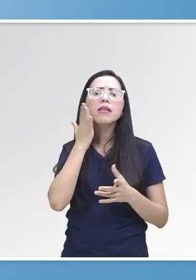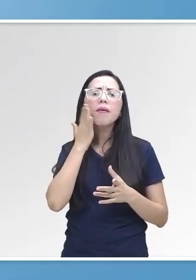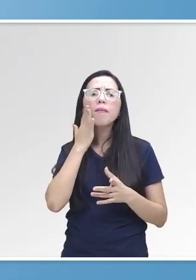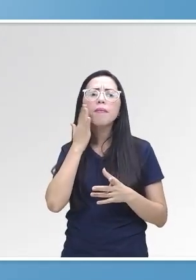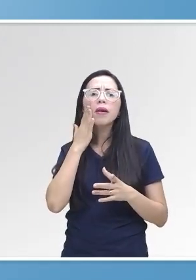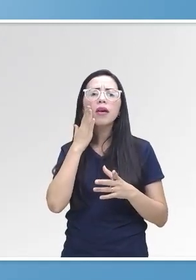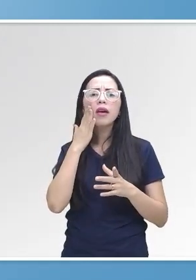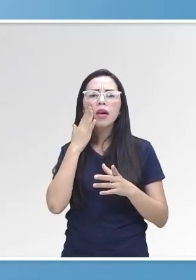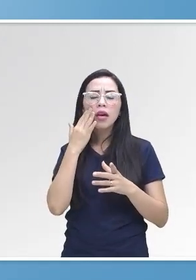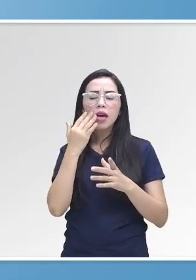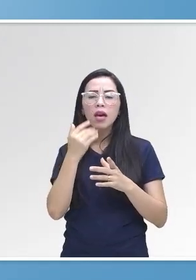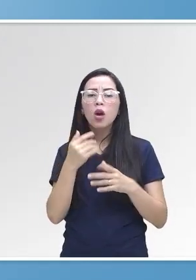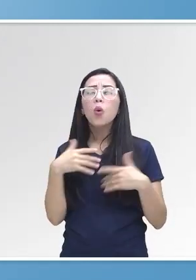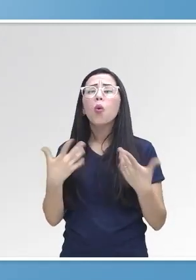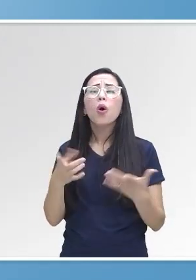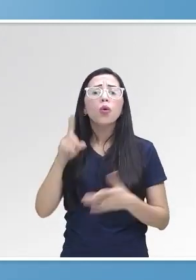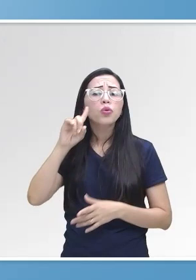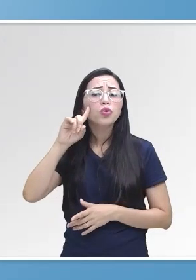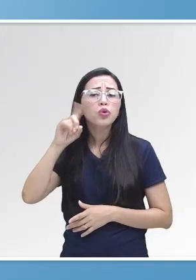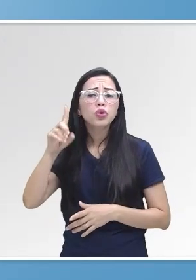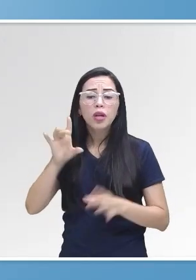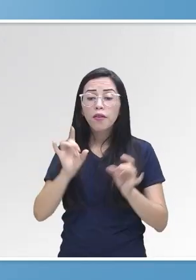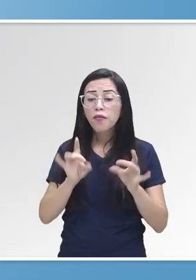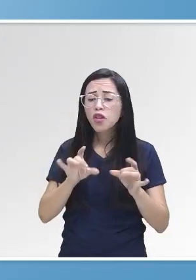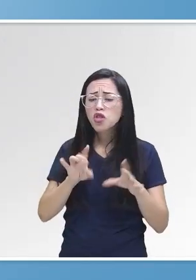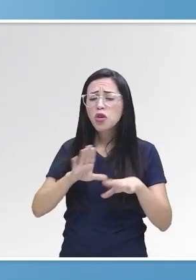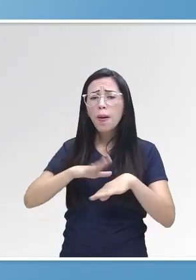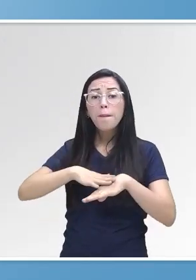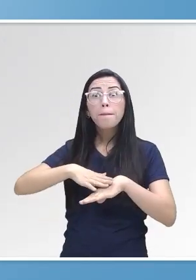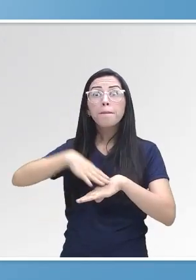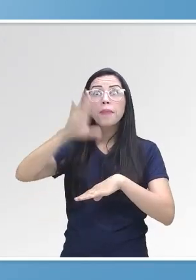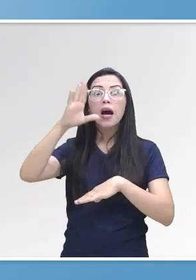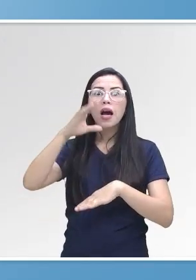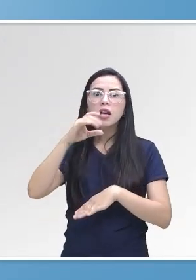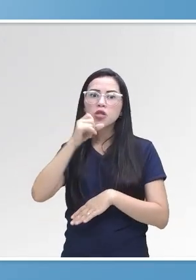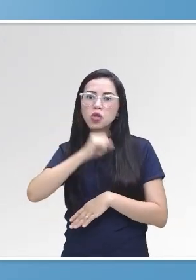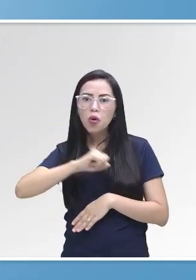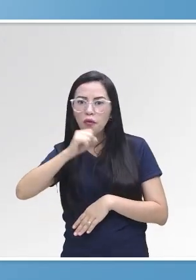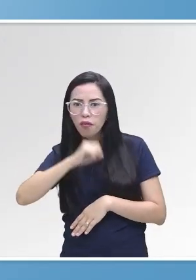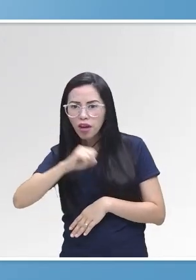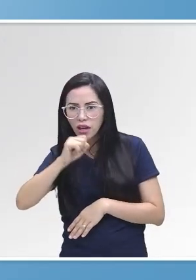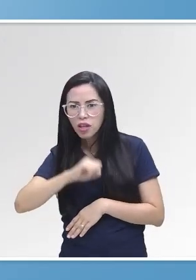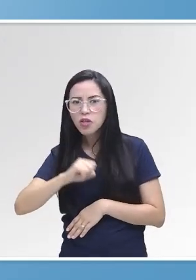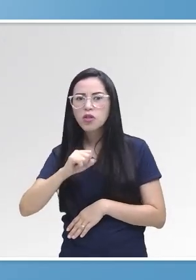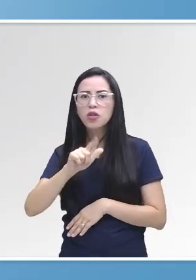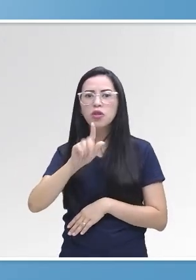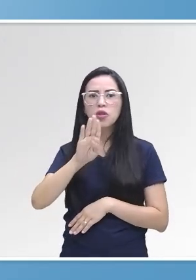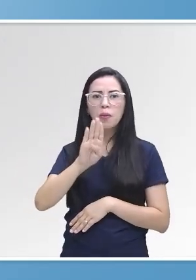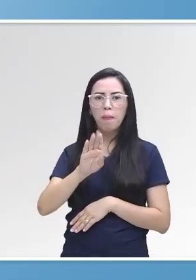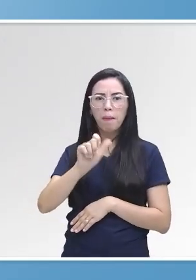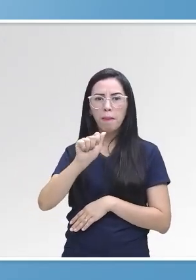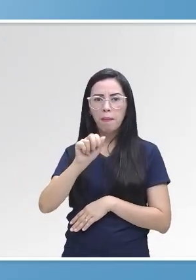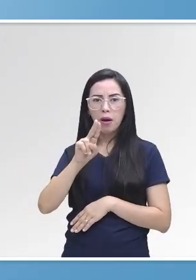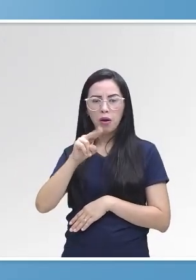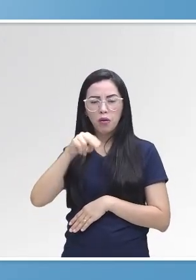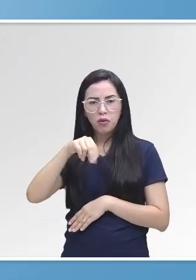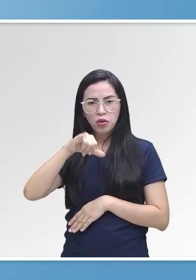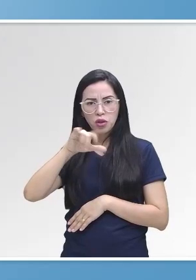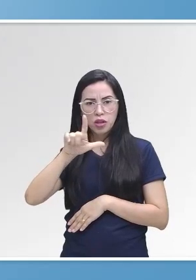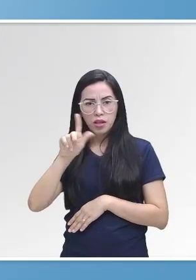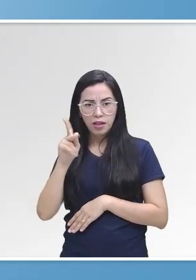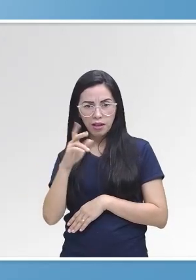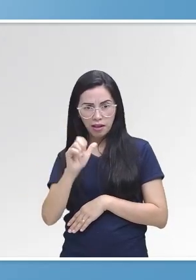que ele vende a por exemplo mais sorvete de baunilha no domingo vamos ver